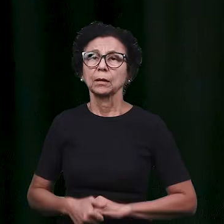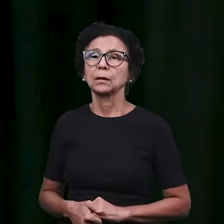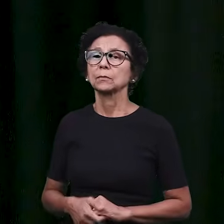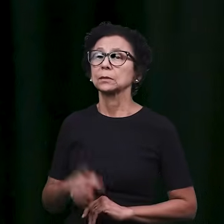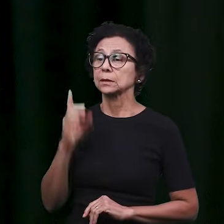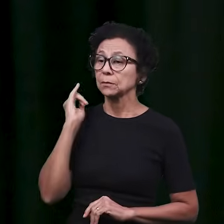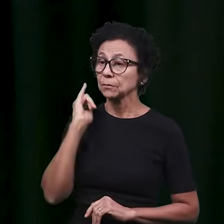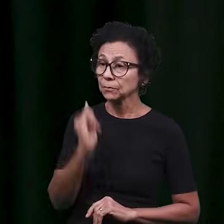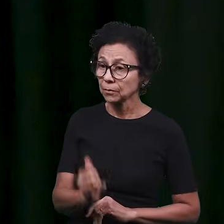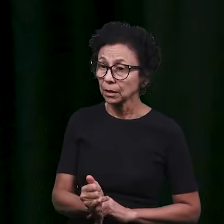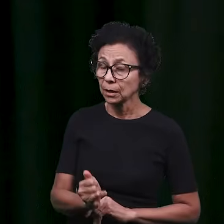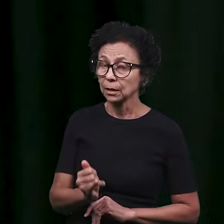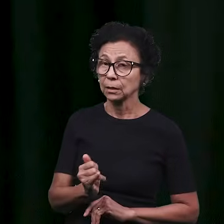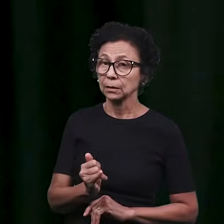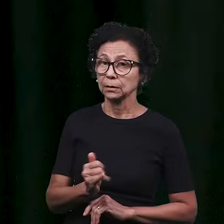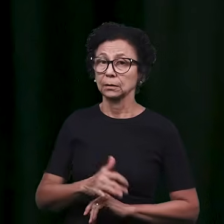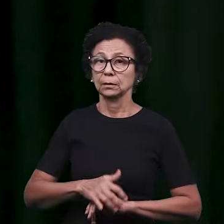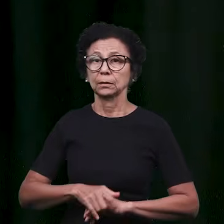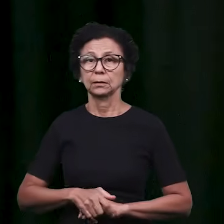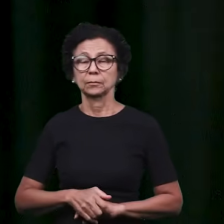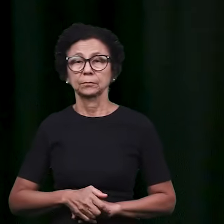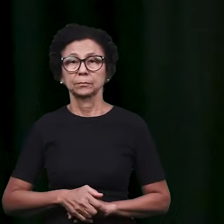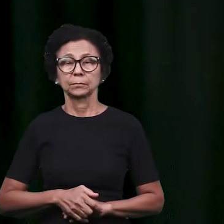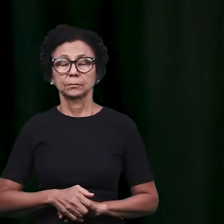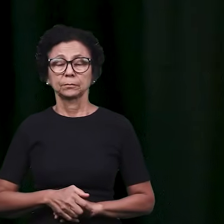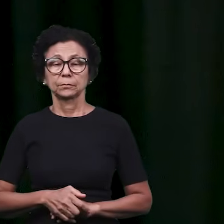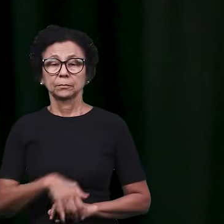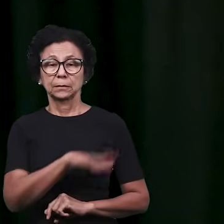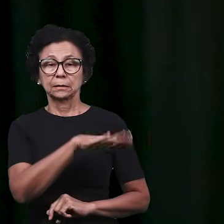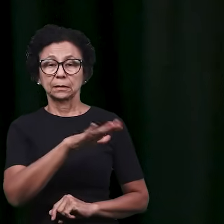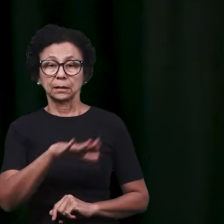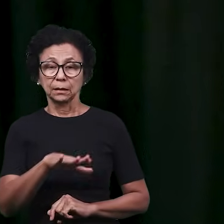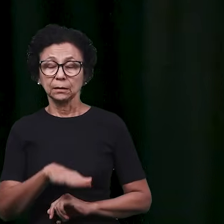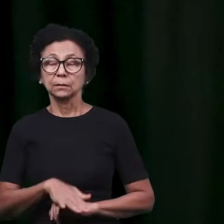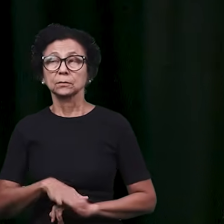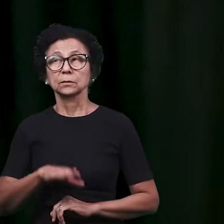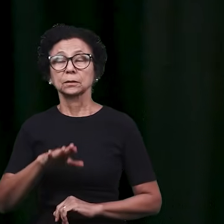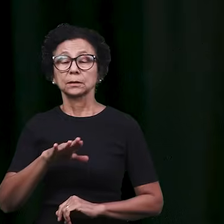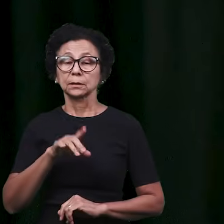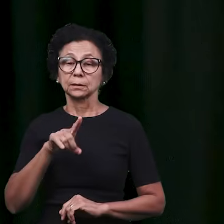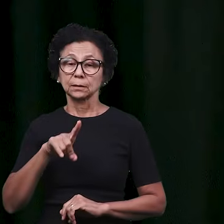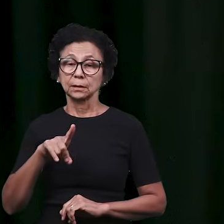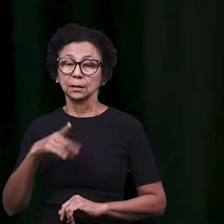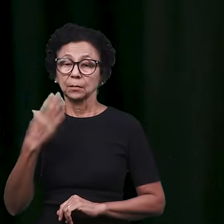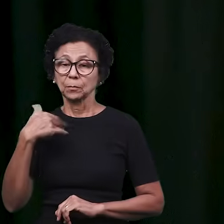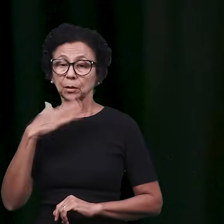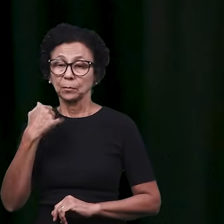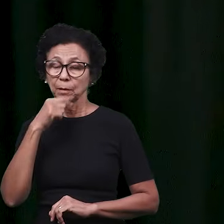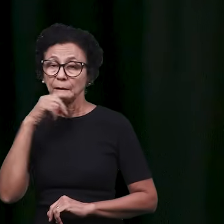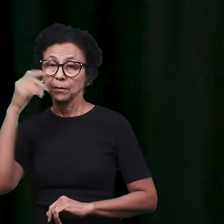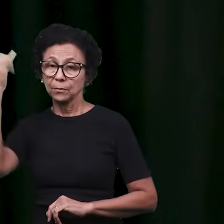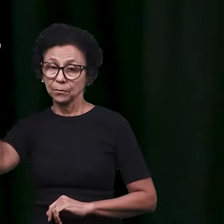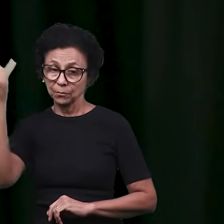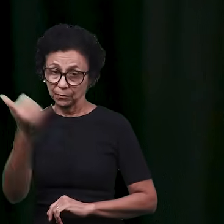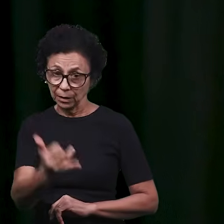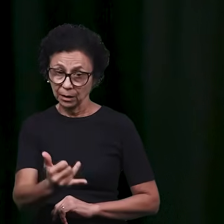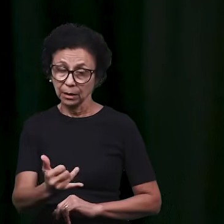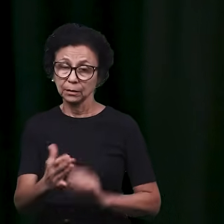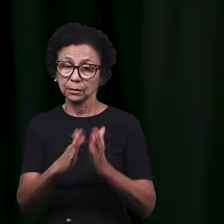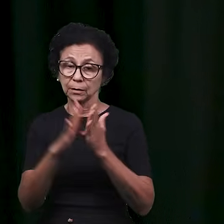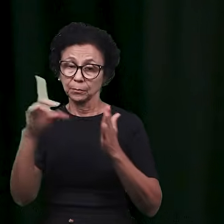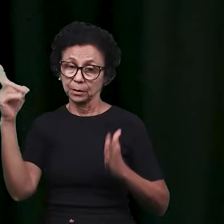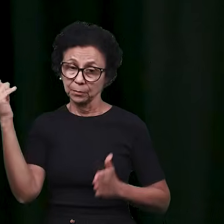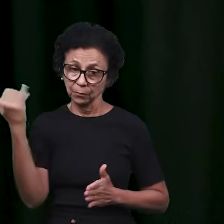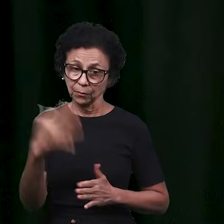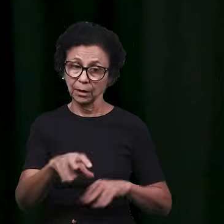Deus. Inculca nas crianças. Então a palavra de Deus estava na boca do povo e no coração do povo,